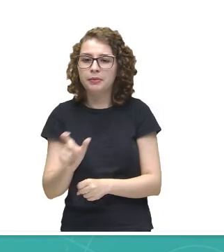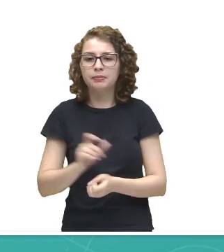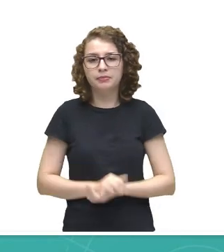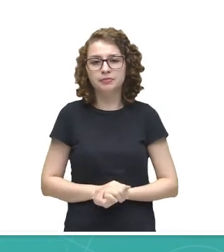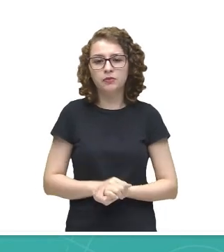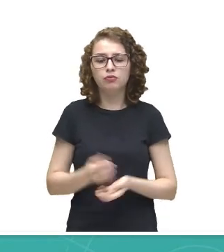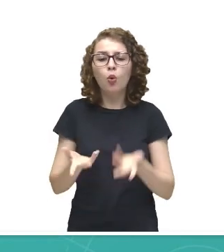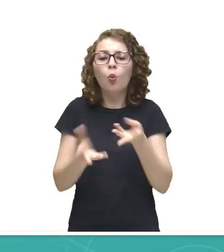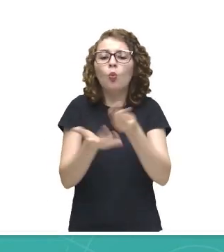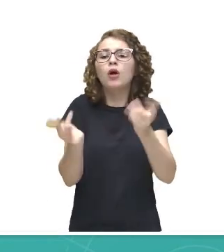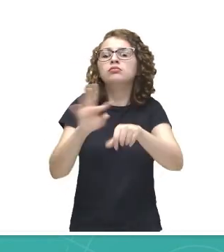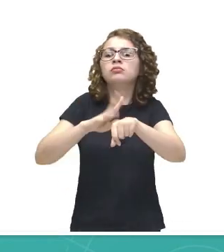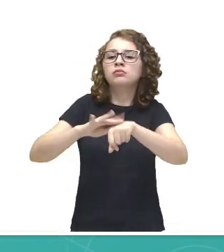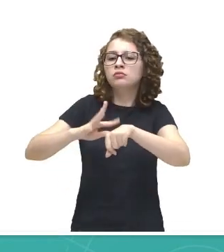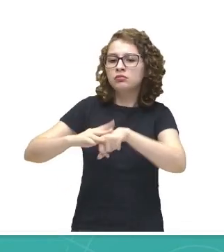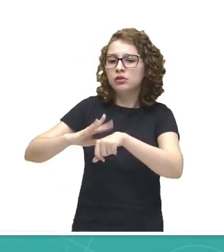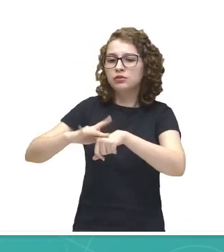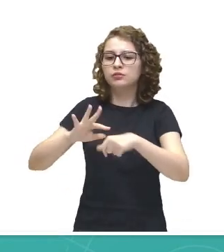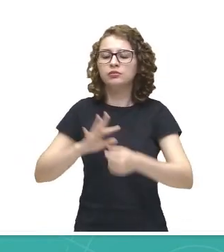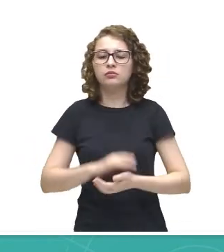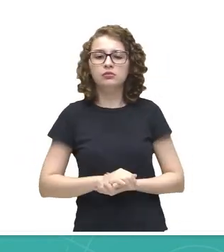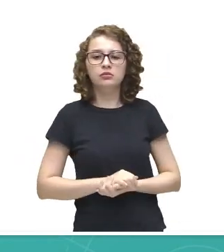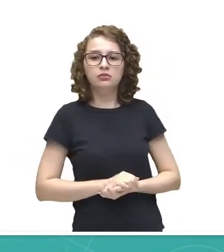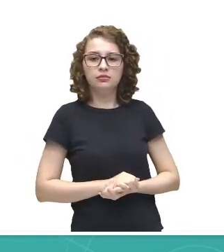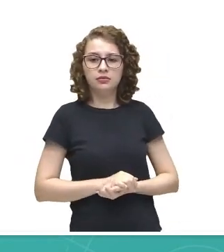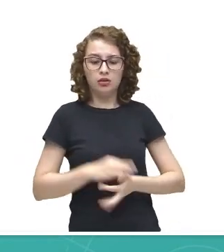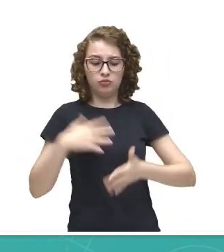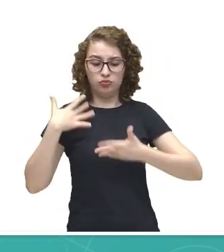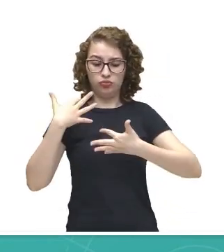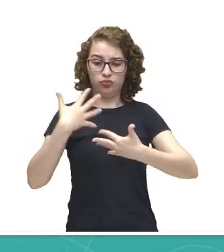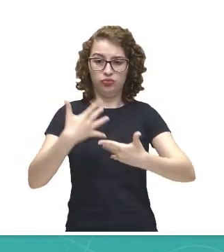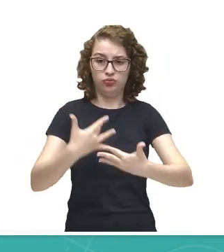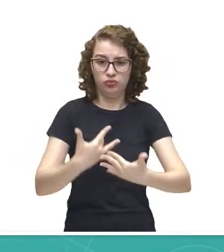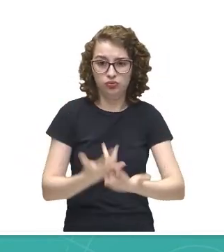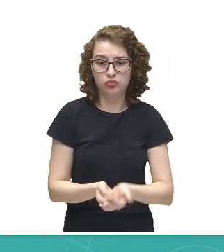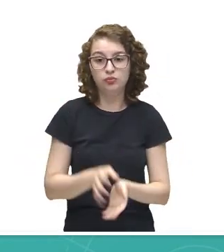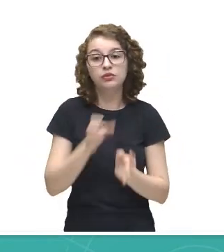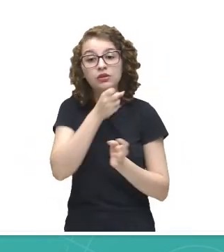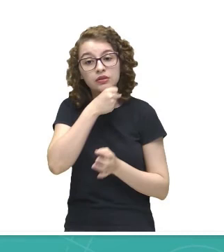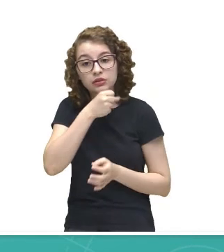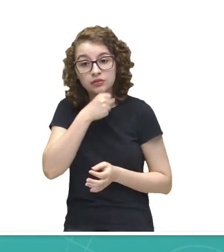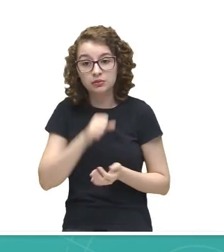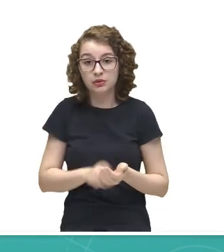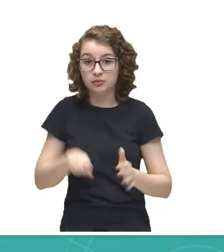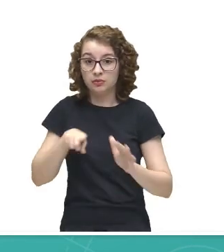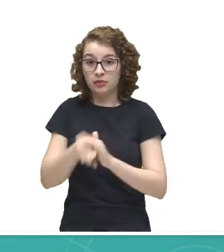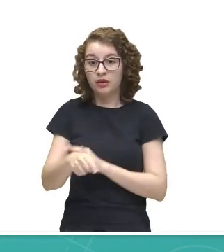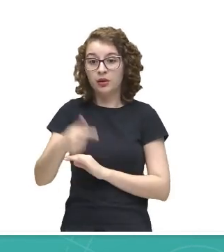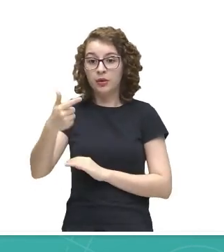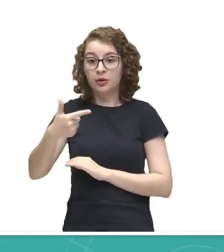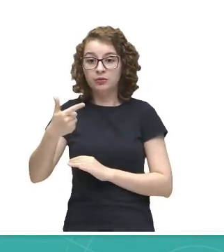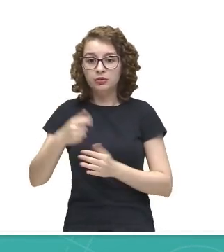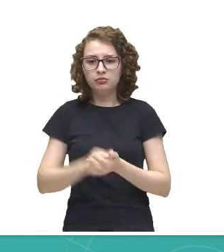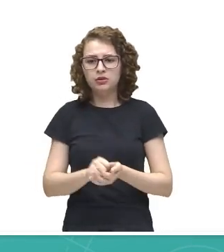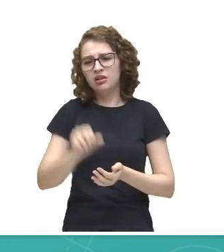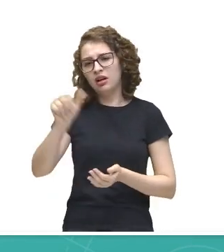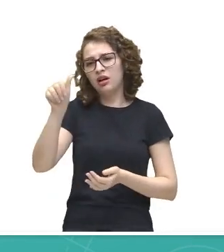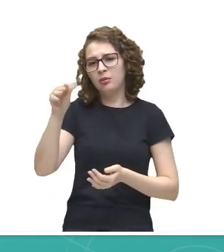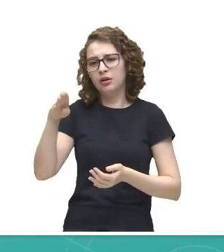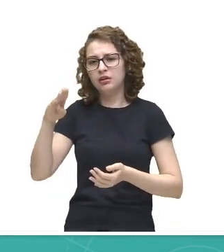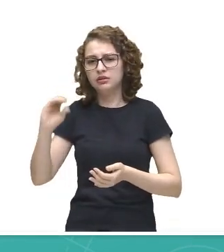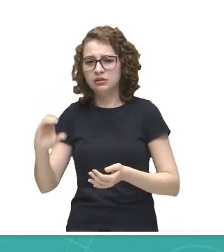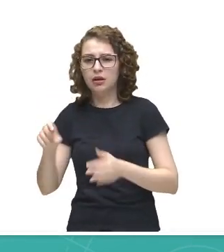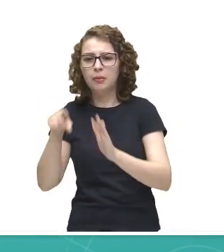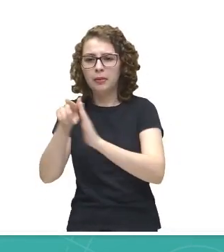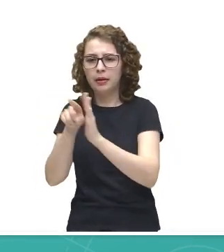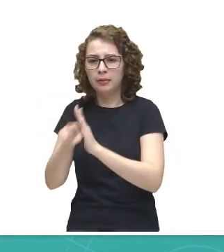que podem aparecer no processo de envelhecimento. E a segunda questão, eu fiz algumas perguntas. Eu estou